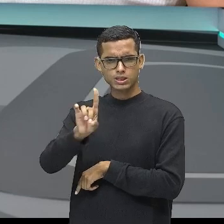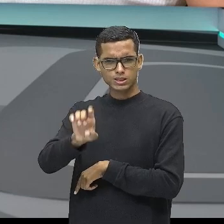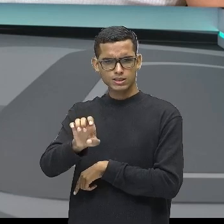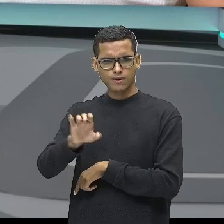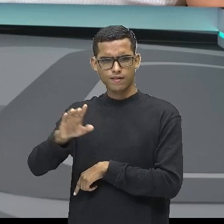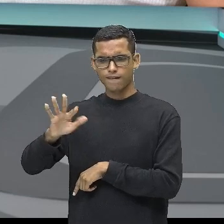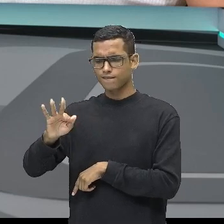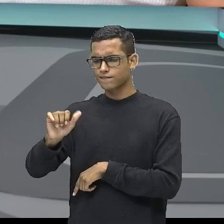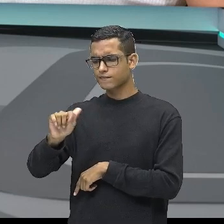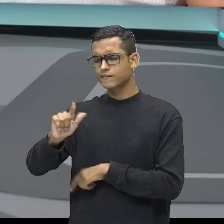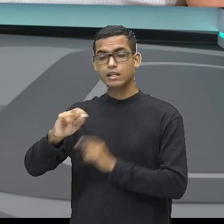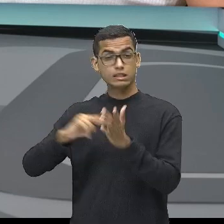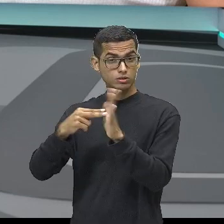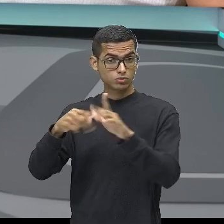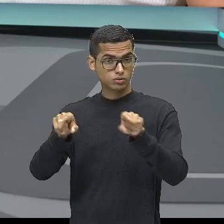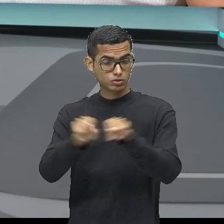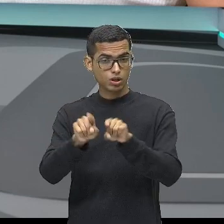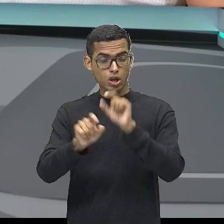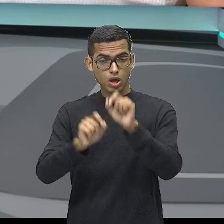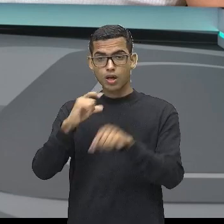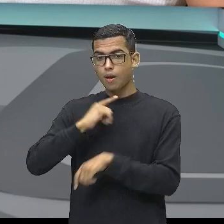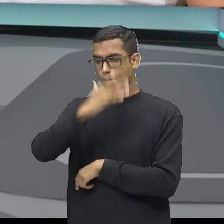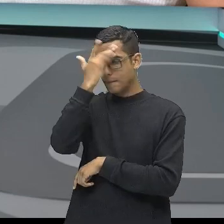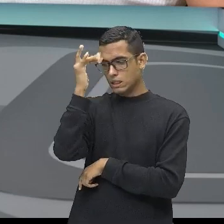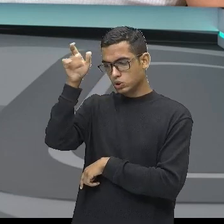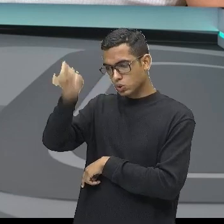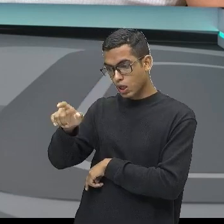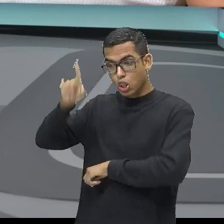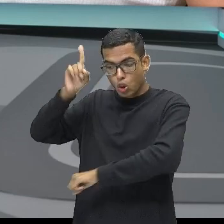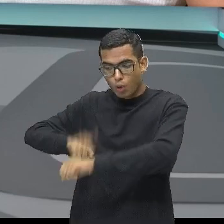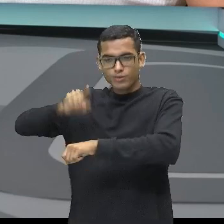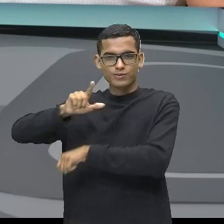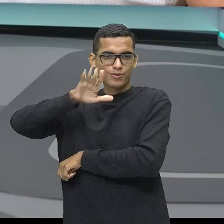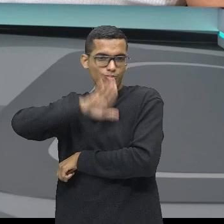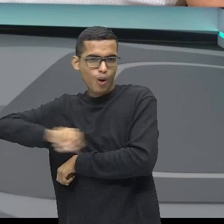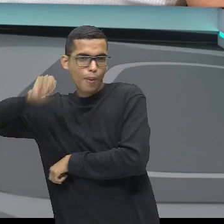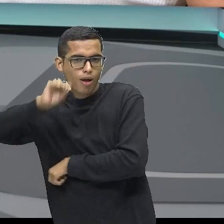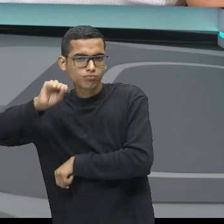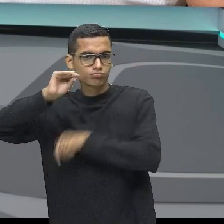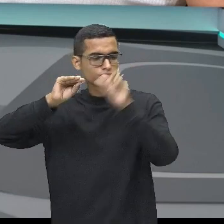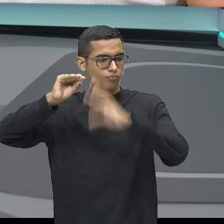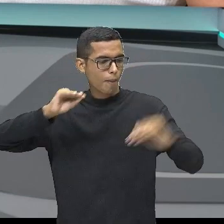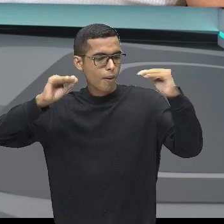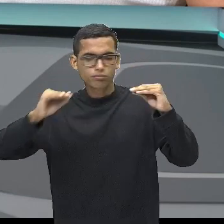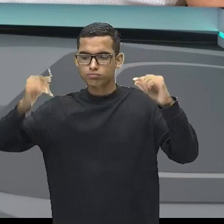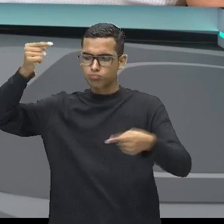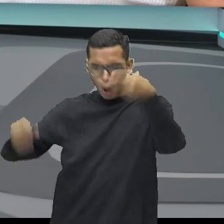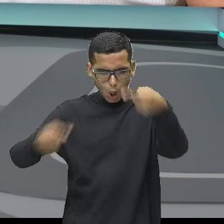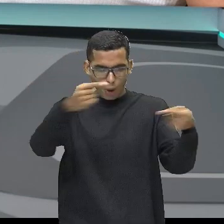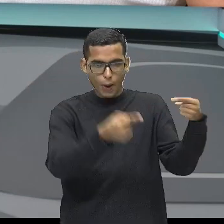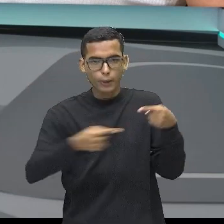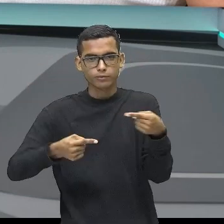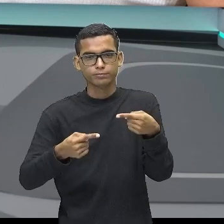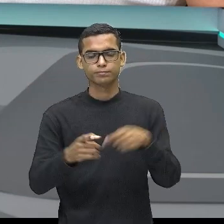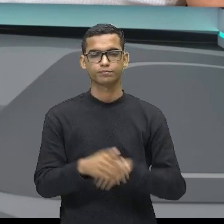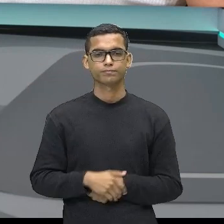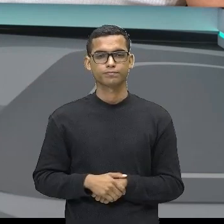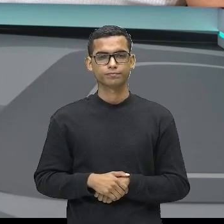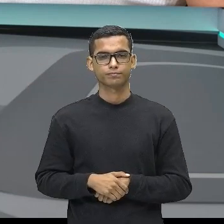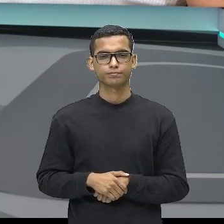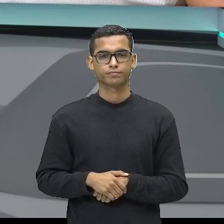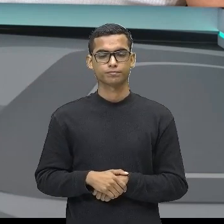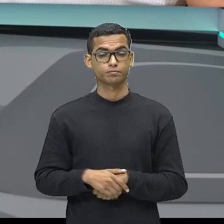Então a gente pode observar a alternância de turnos, de momentos de fala entre os nossos debatedores. Tivemos ali no início